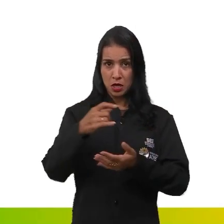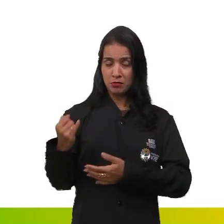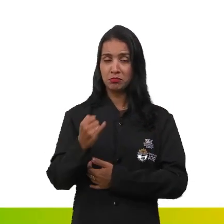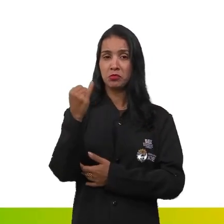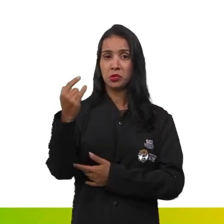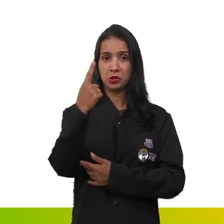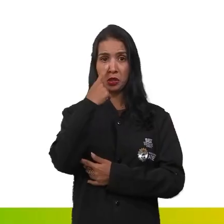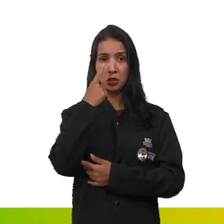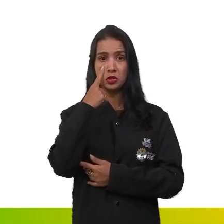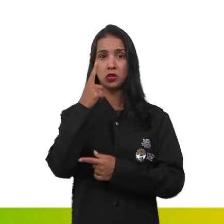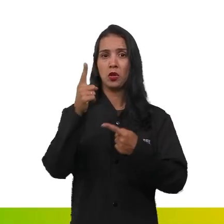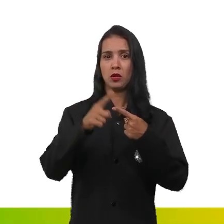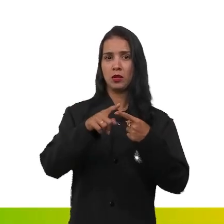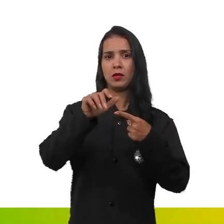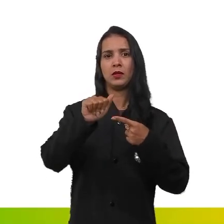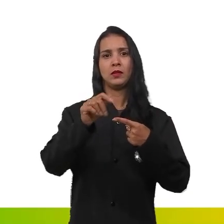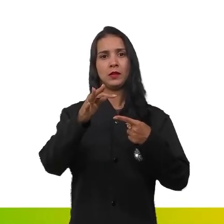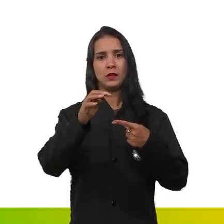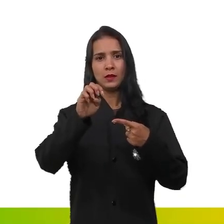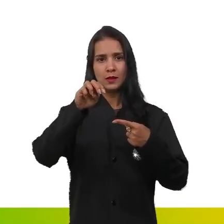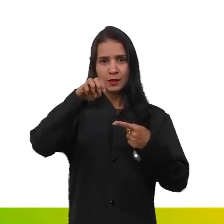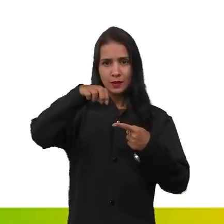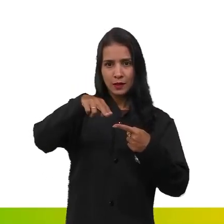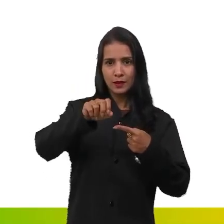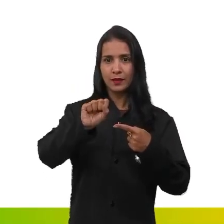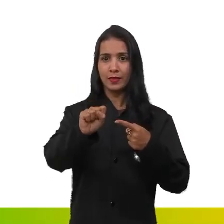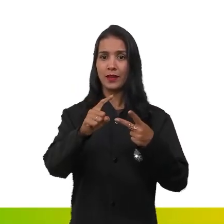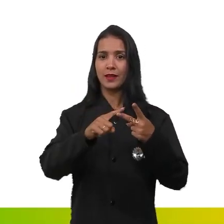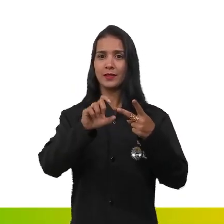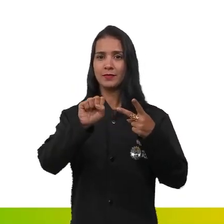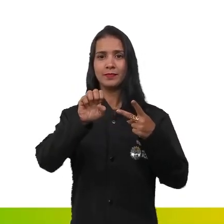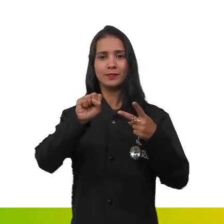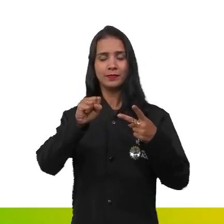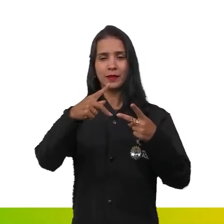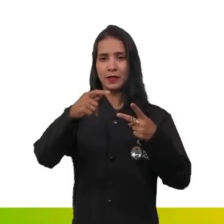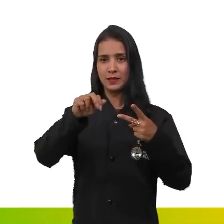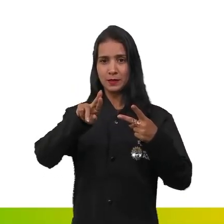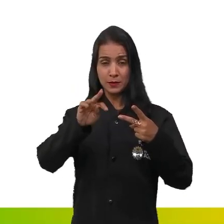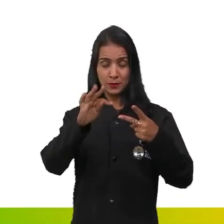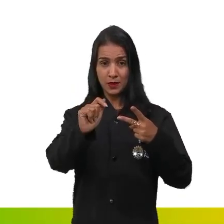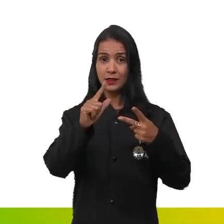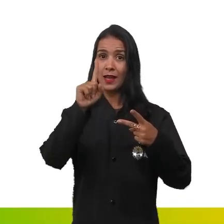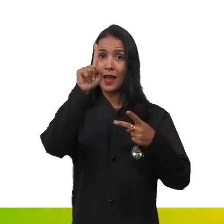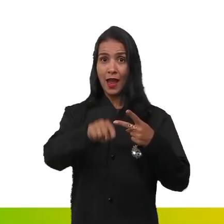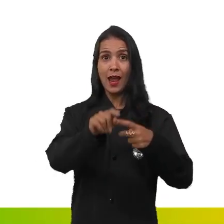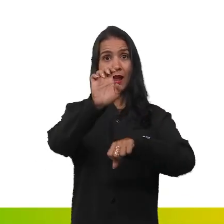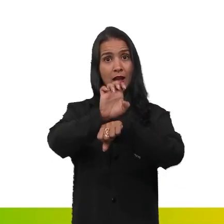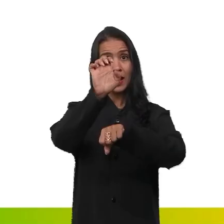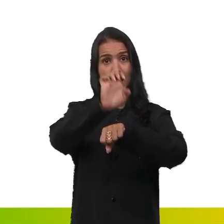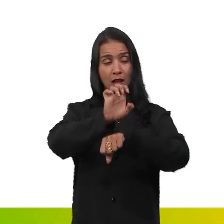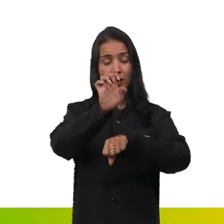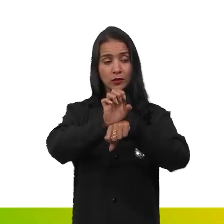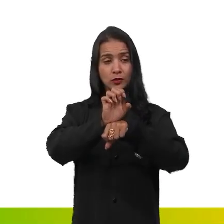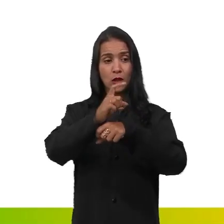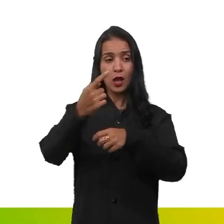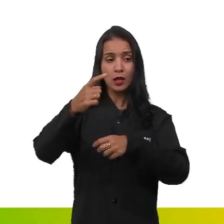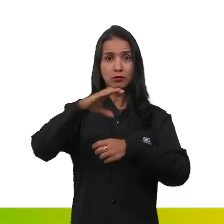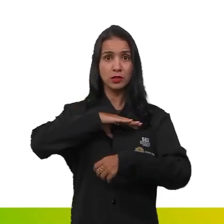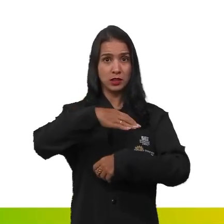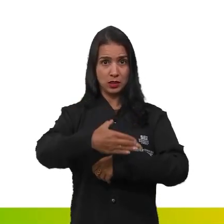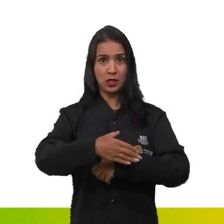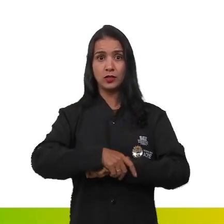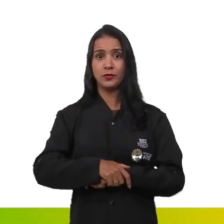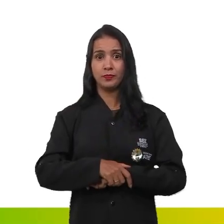só, Atenas, Esparta, são as duas principais cidades-estados da antiga Grécia. Atenas é